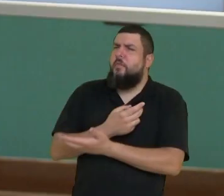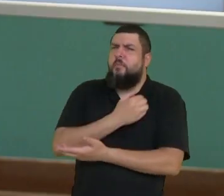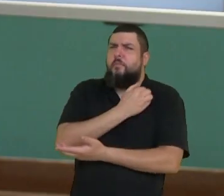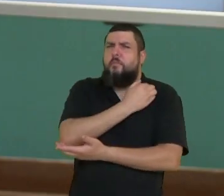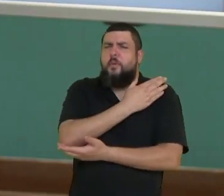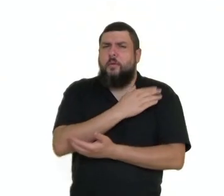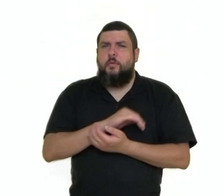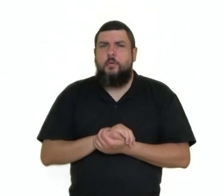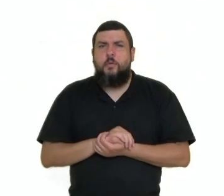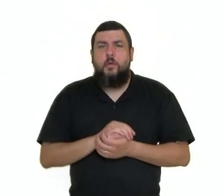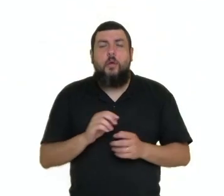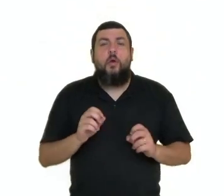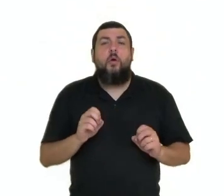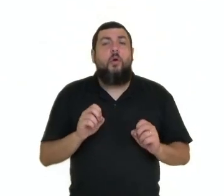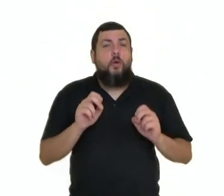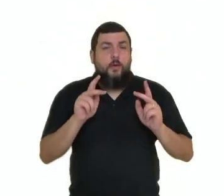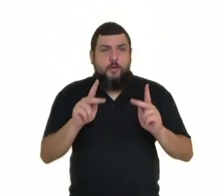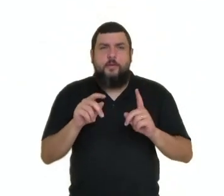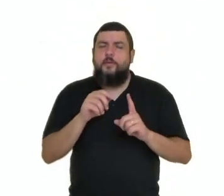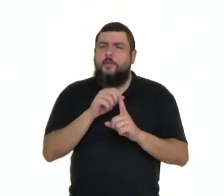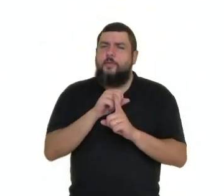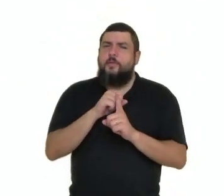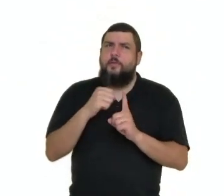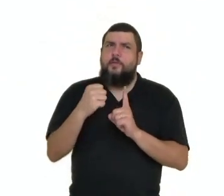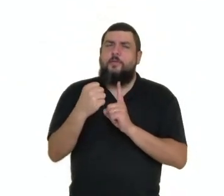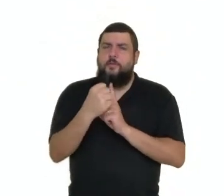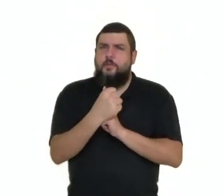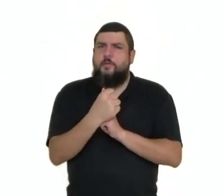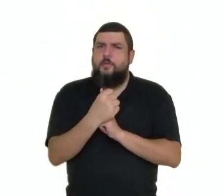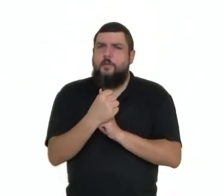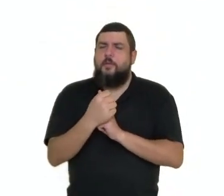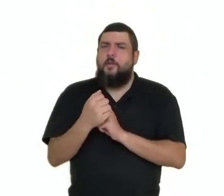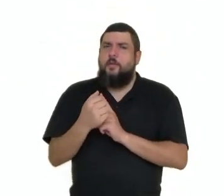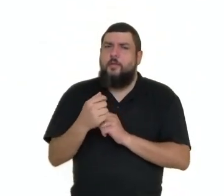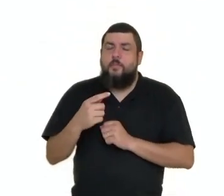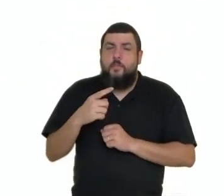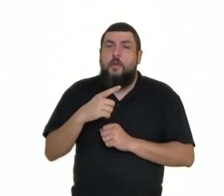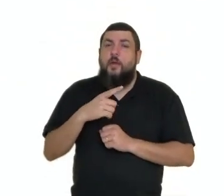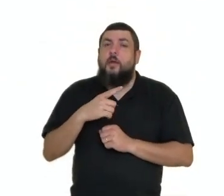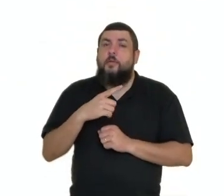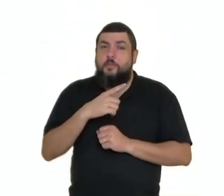embora haja na nossa sociedade toda uma atitude que rechace, né, ou seja